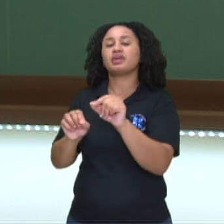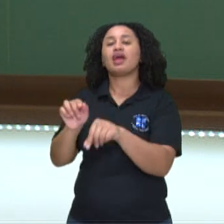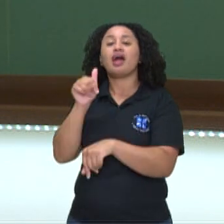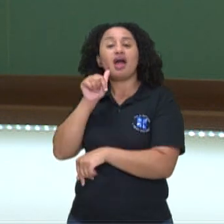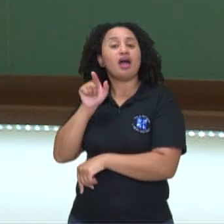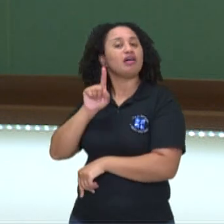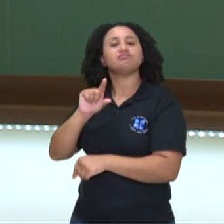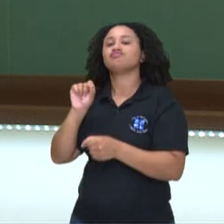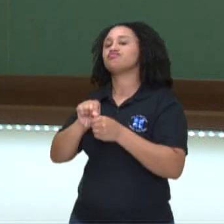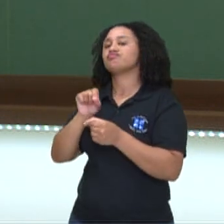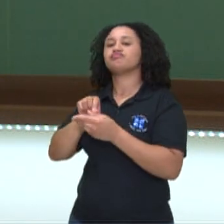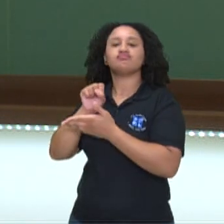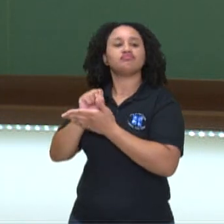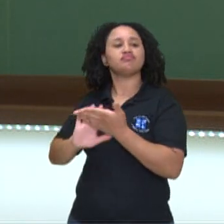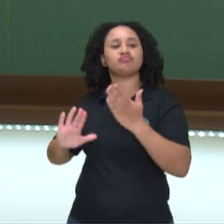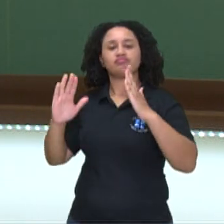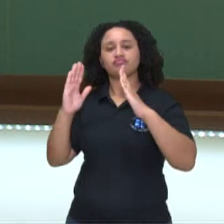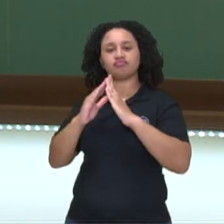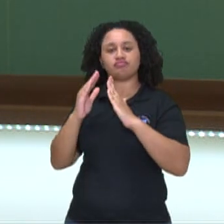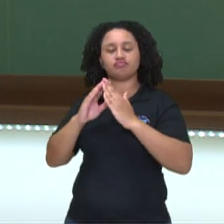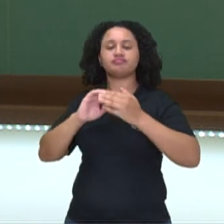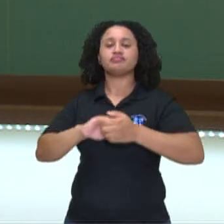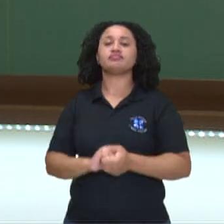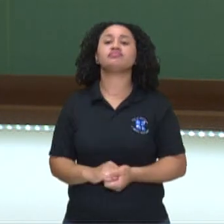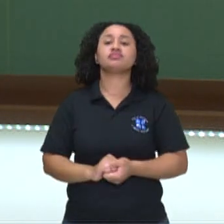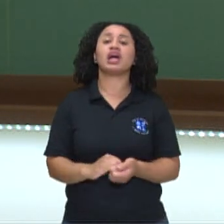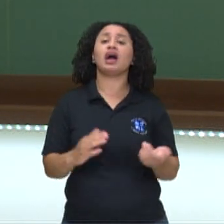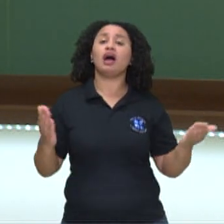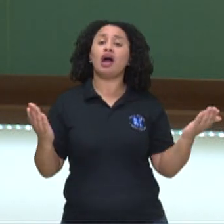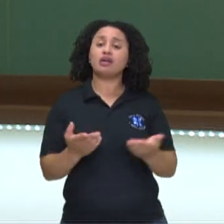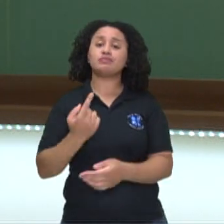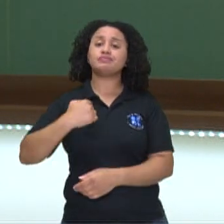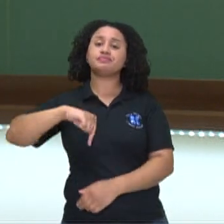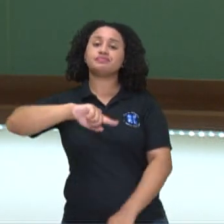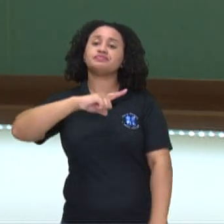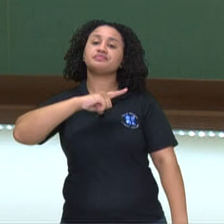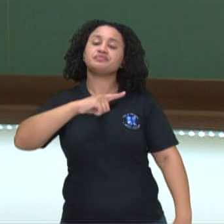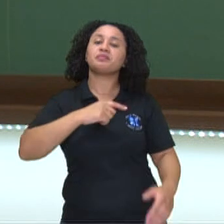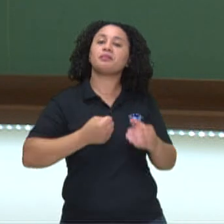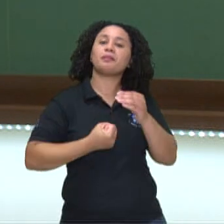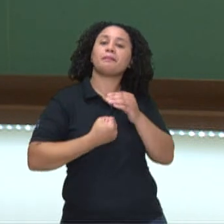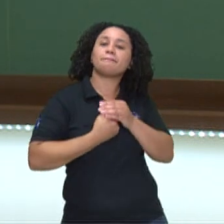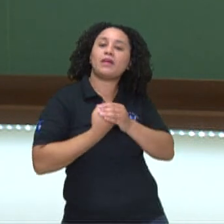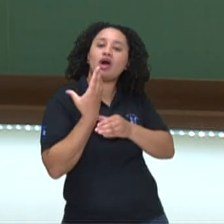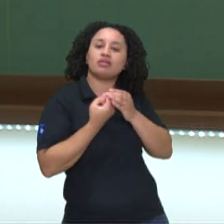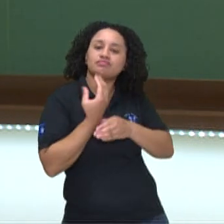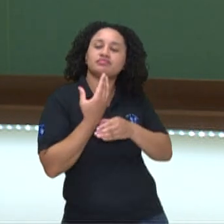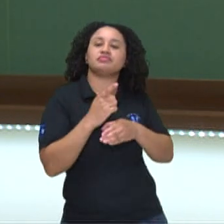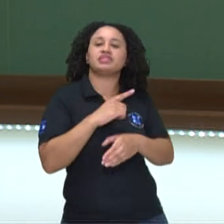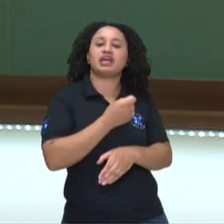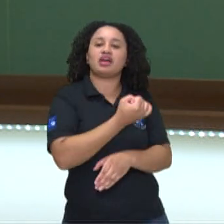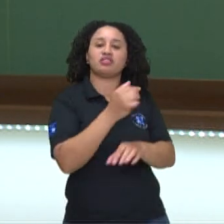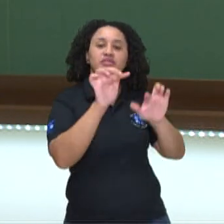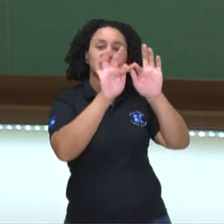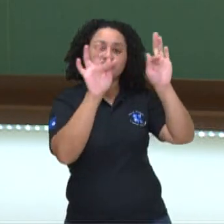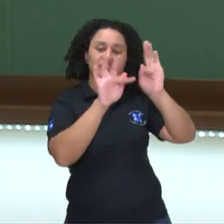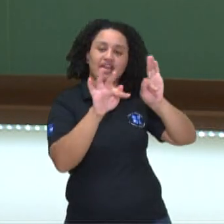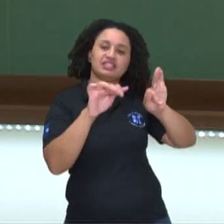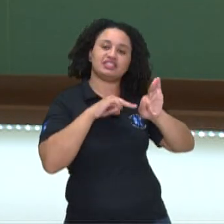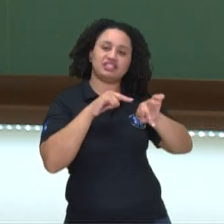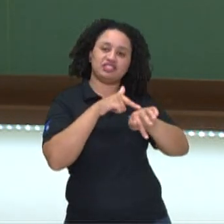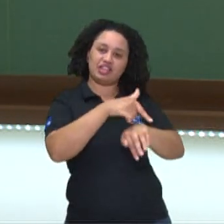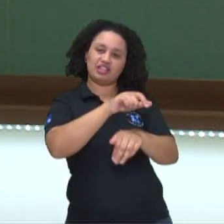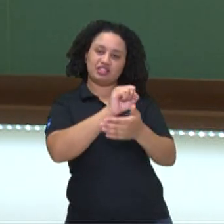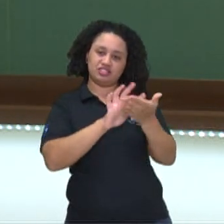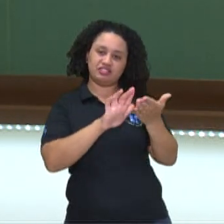casa, ok? Agora, nós temos um pequeno poema que algumas das frases que estavam no exercício anterior